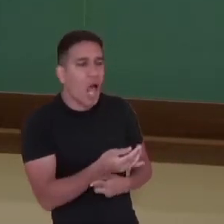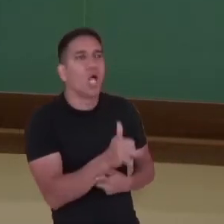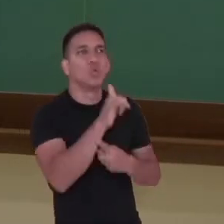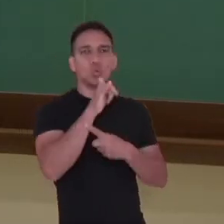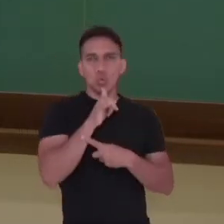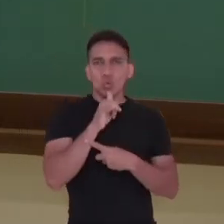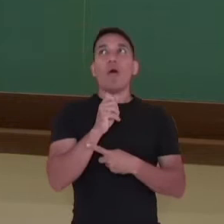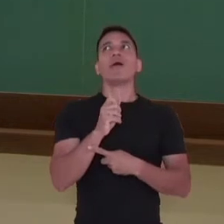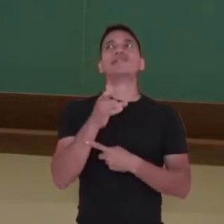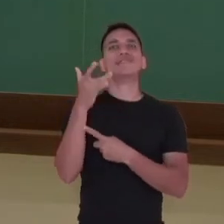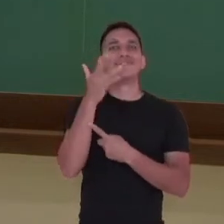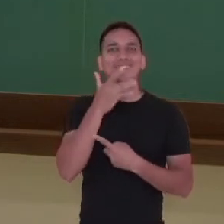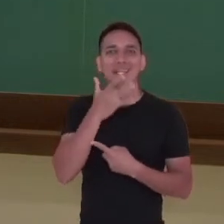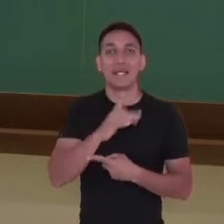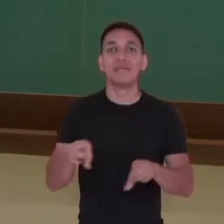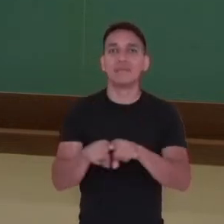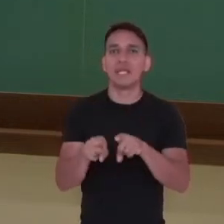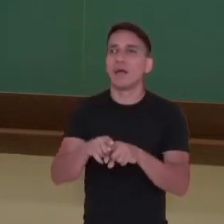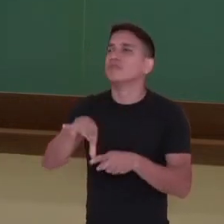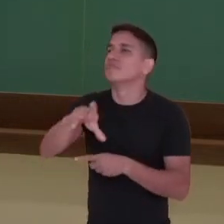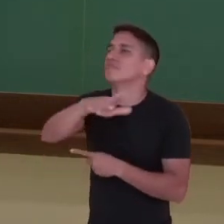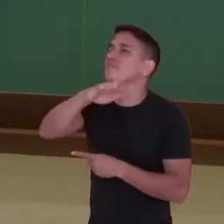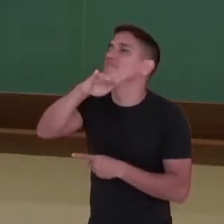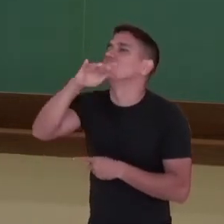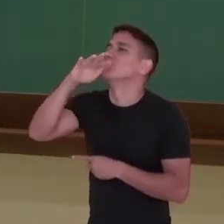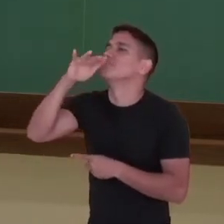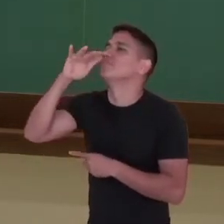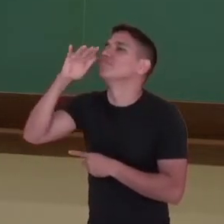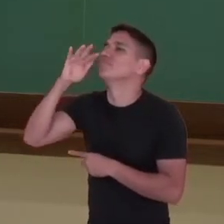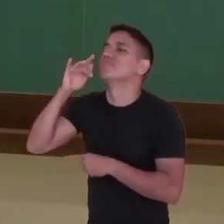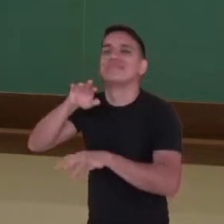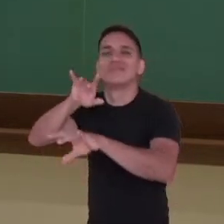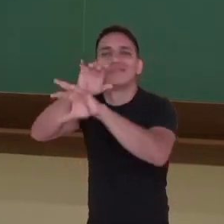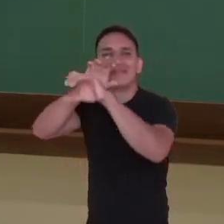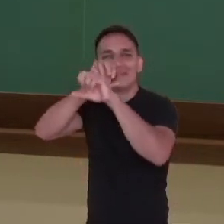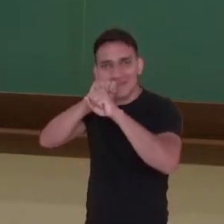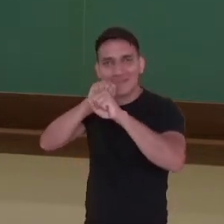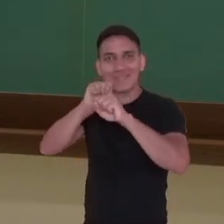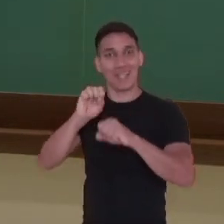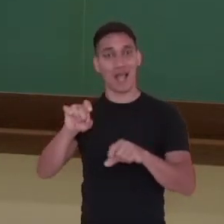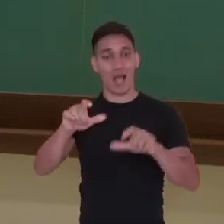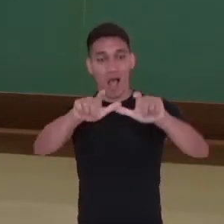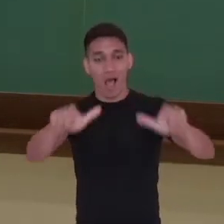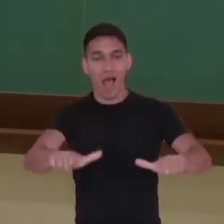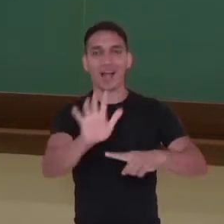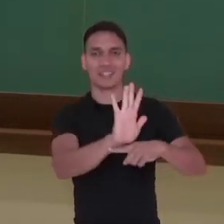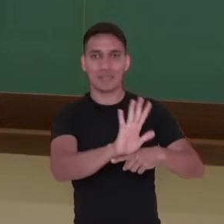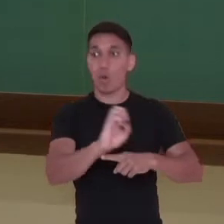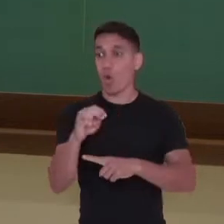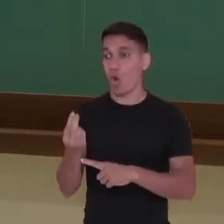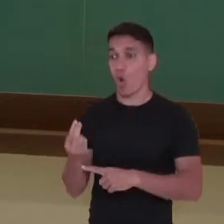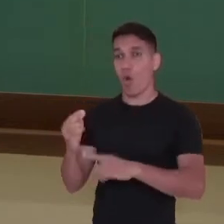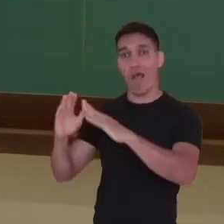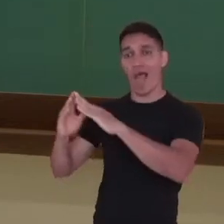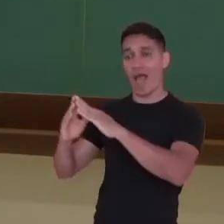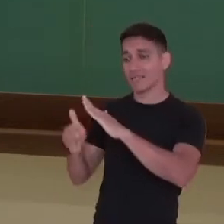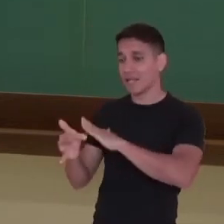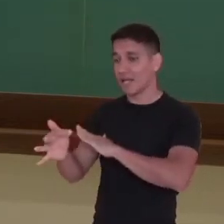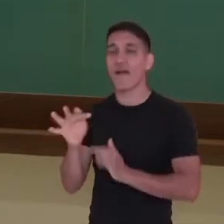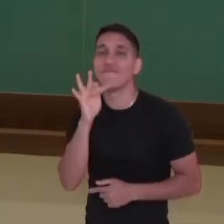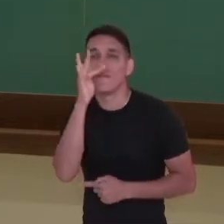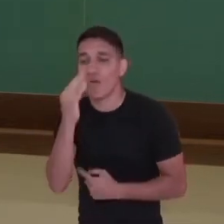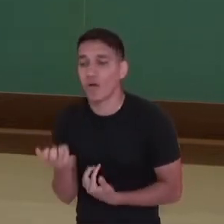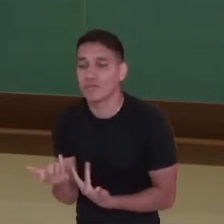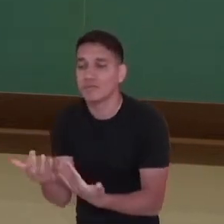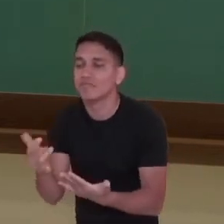o cheiro da sala de cinema, da flor lá no quintal, bem como